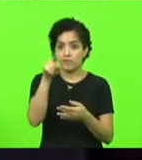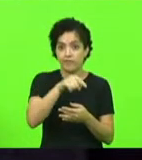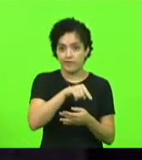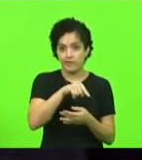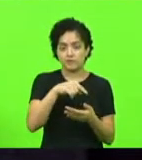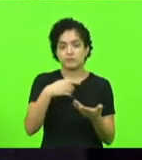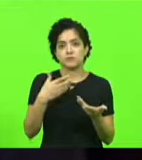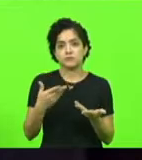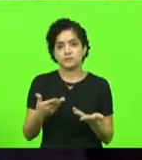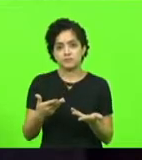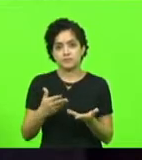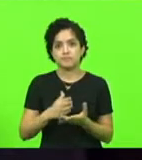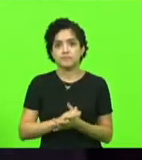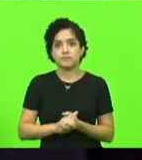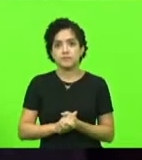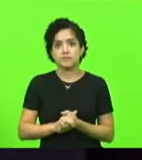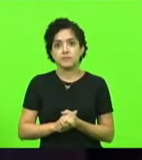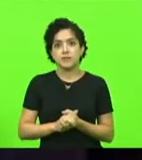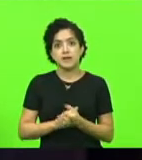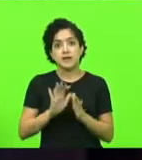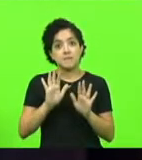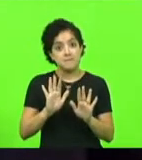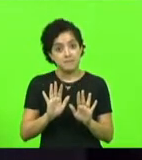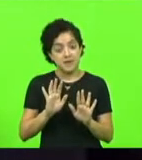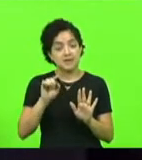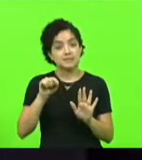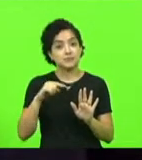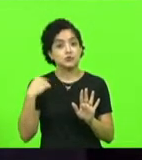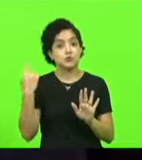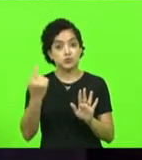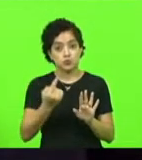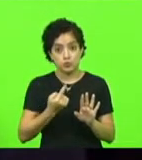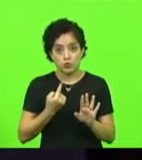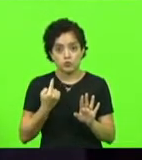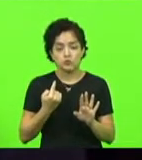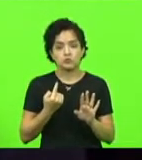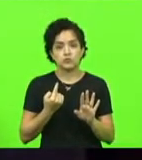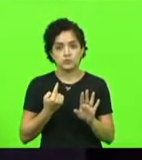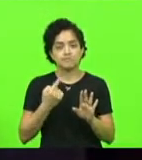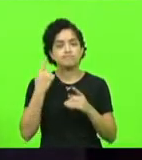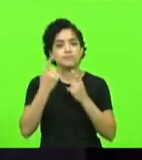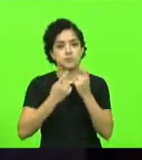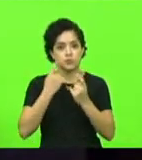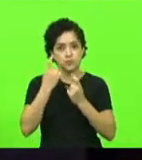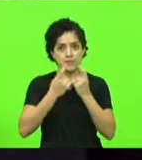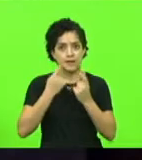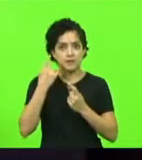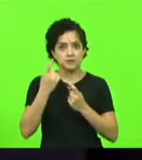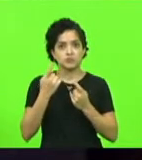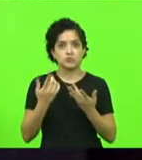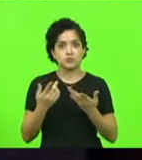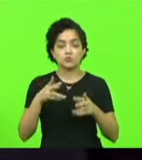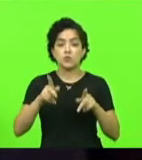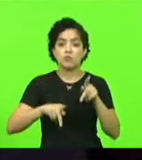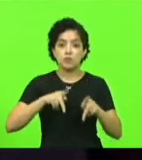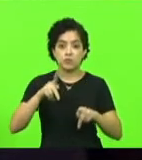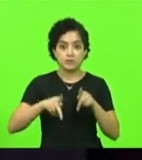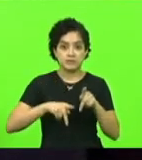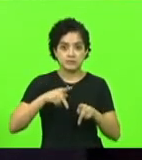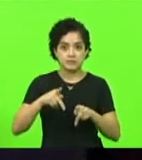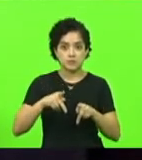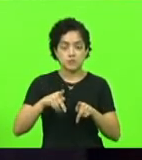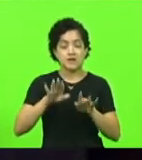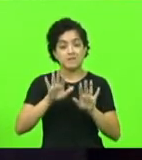veto, exatamente. Mas nós todos estamos preocupados com todos os catarinenses. Mas,